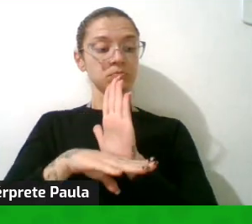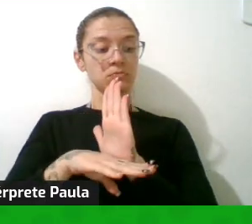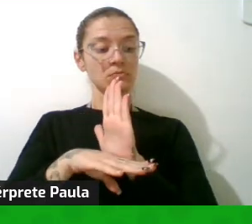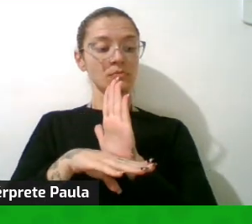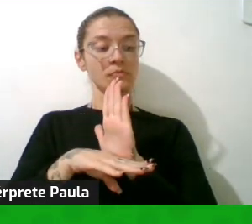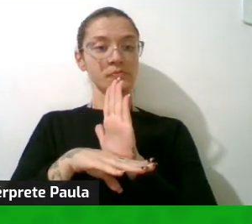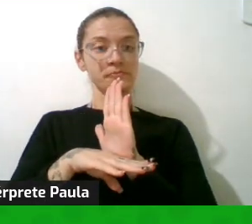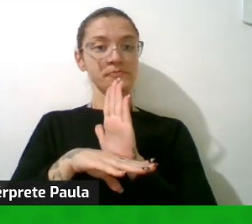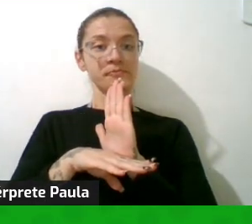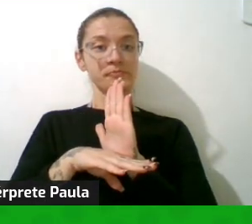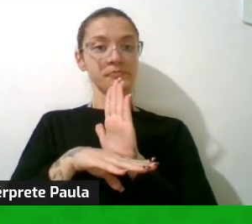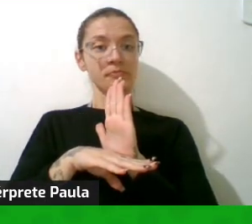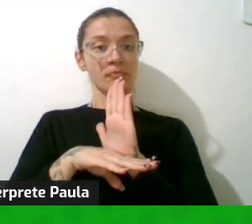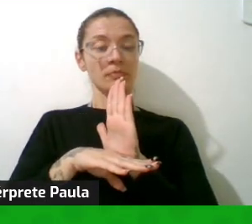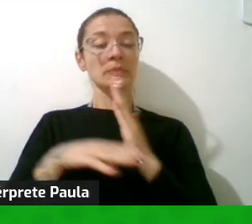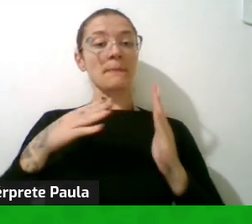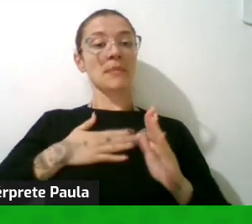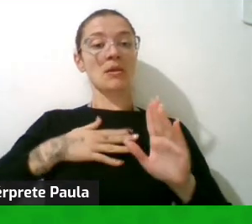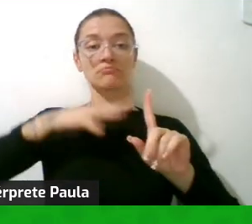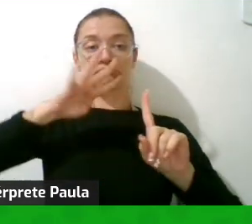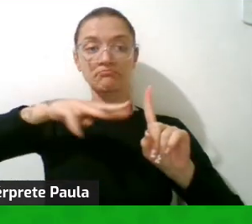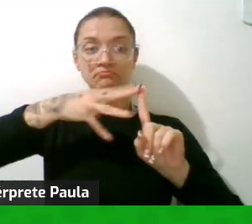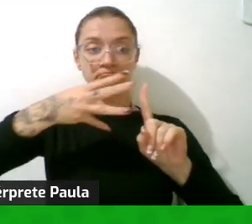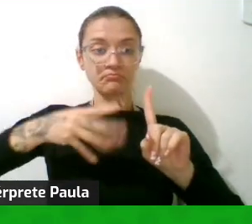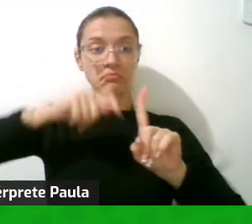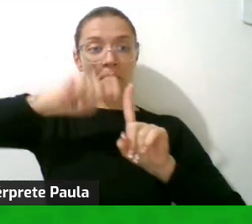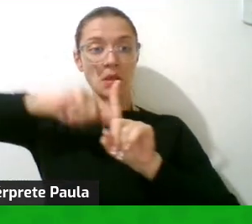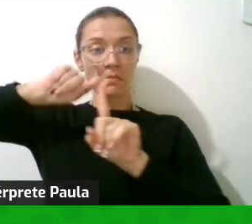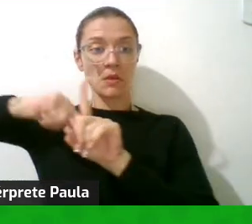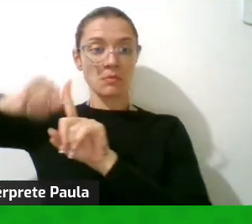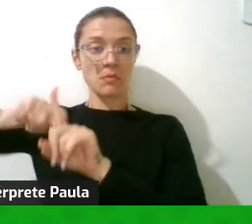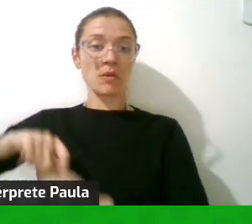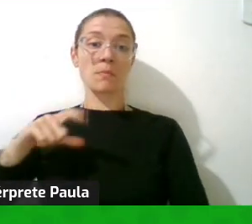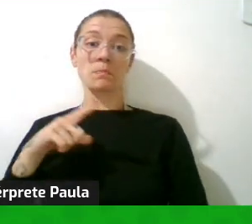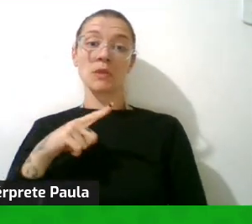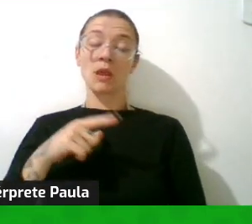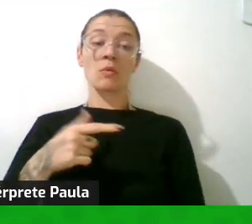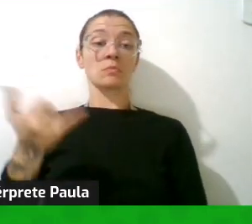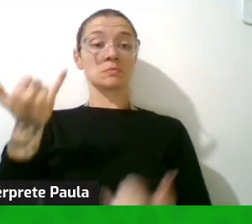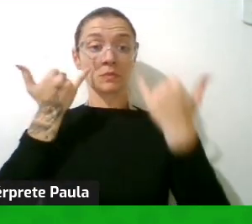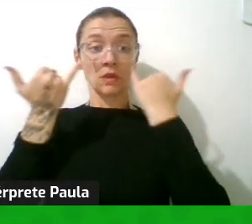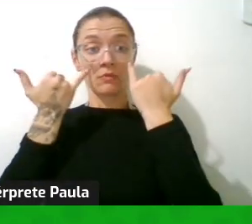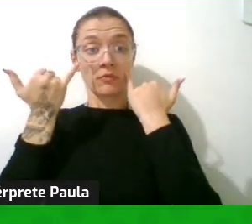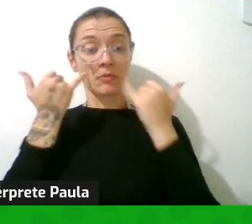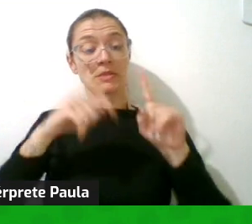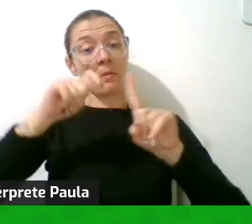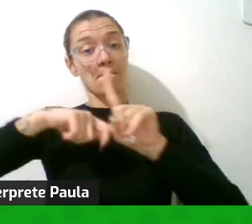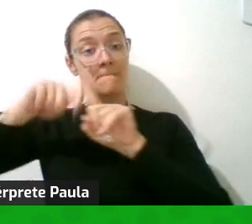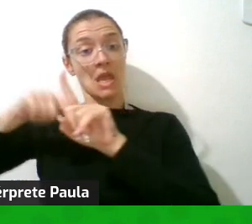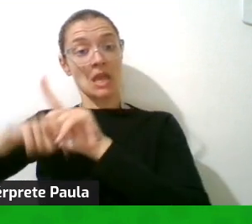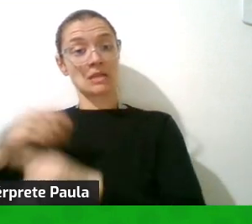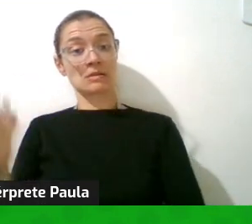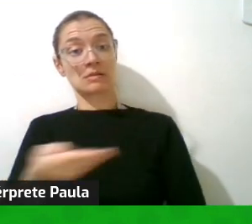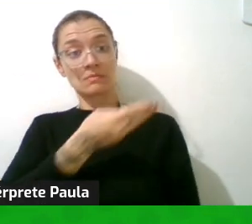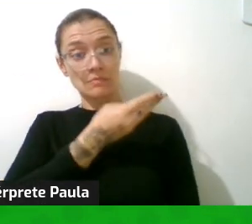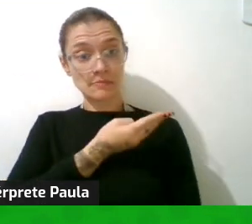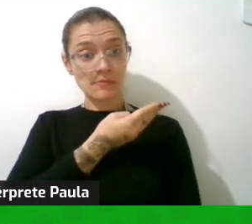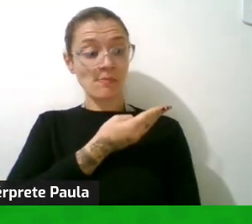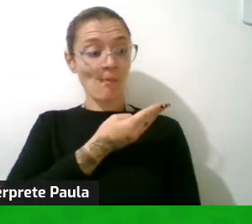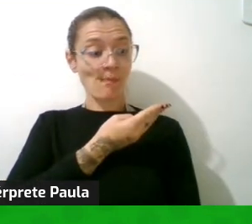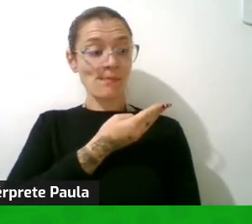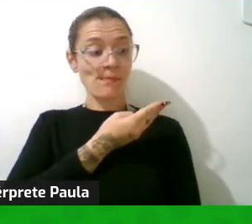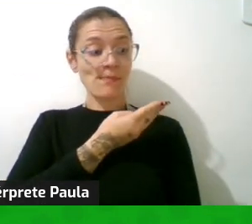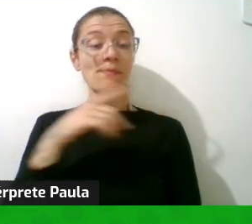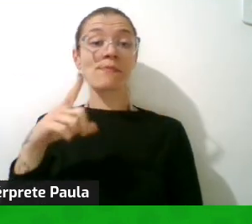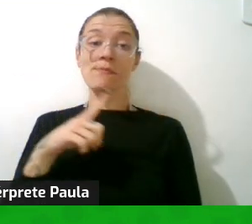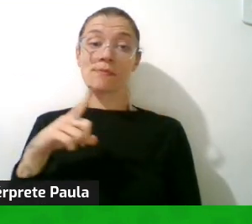que vai vir dessas minhas planilhas de mês. Então, aqui eu vou ter uma planilha com esses dados mês a mês. E aqui eu vou ter uma planilha que vai ser igual para todos